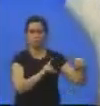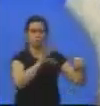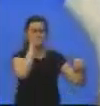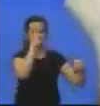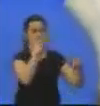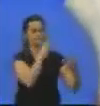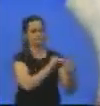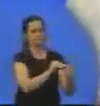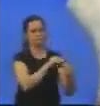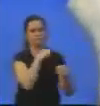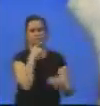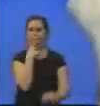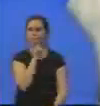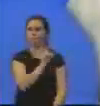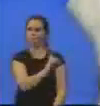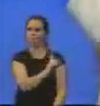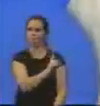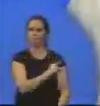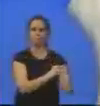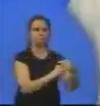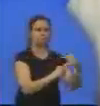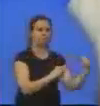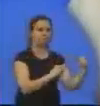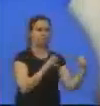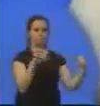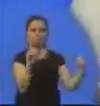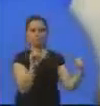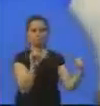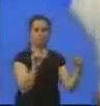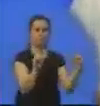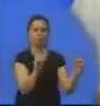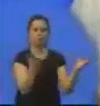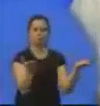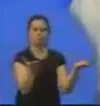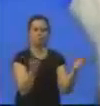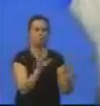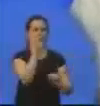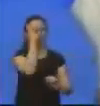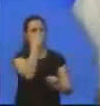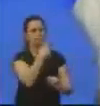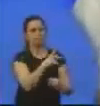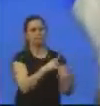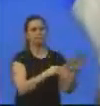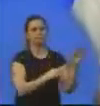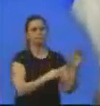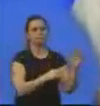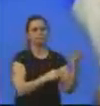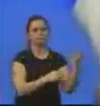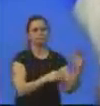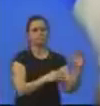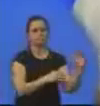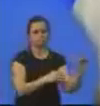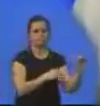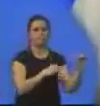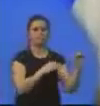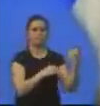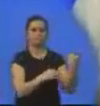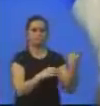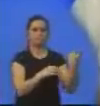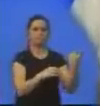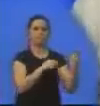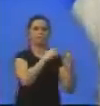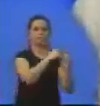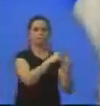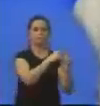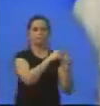ele. Bom, não vai ser negativo, não vai ser zero. O que acontece com a minha função? Ela só tem um sinal. Qual é o sinal da minha derivada?